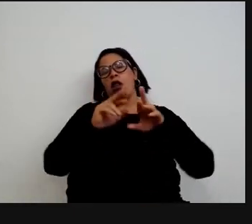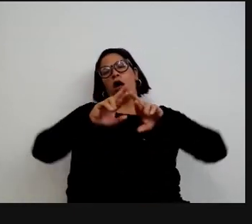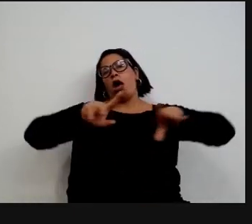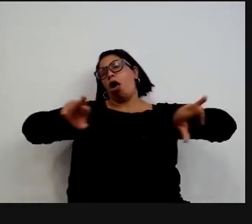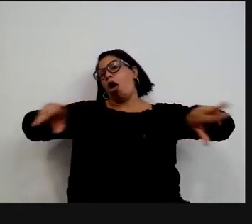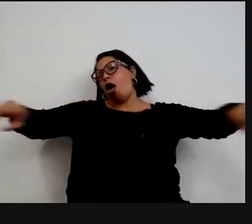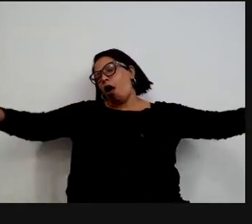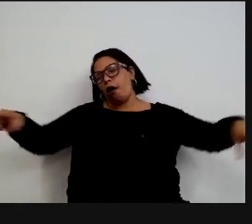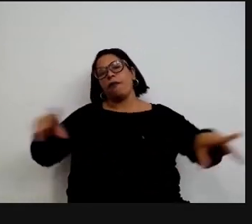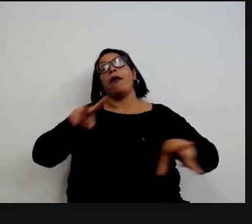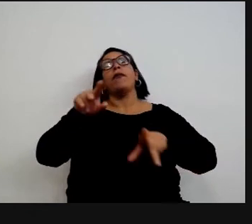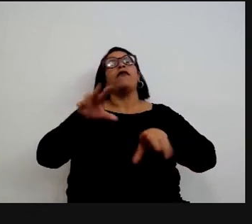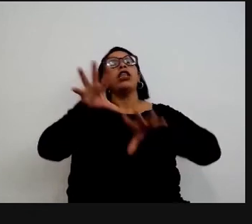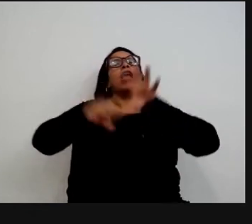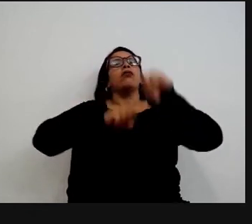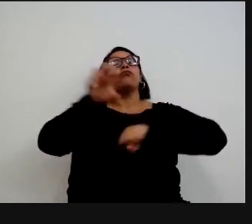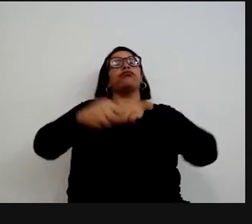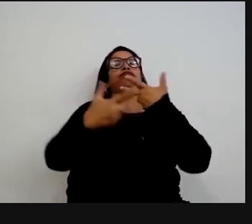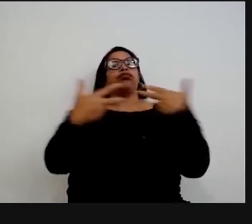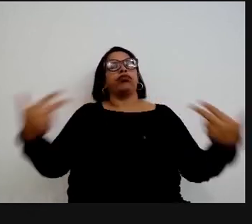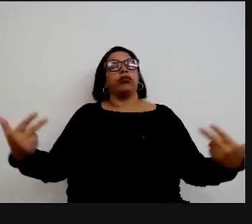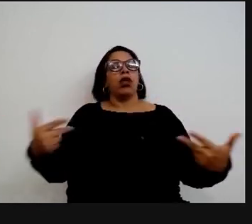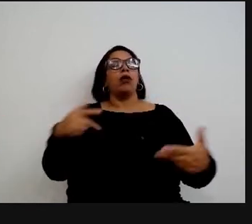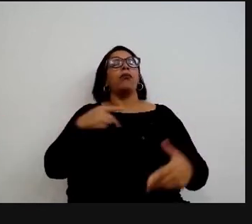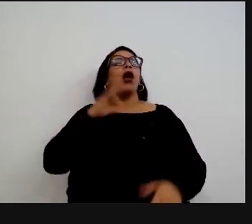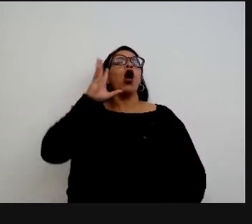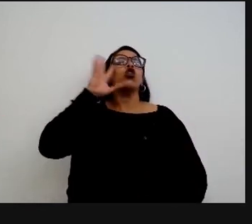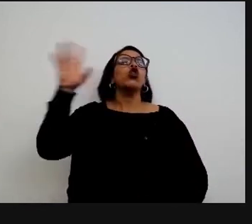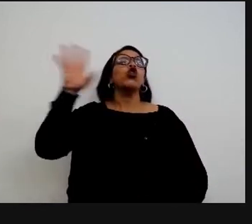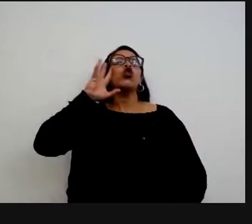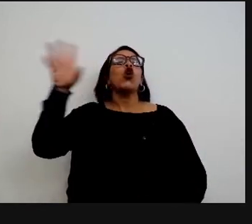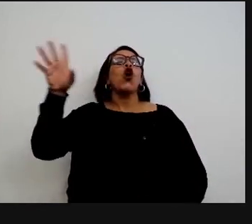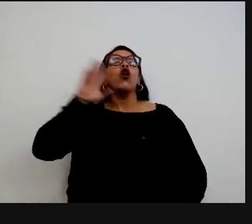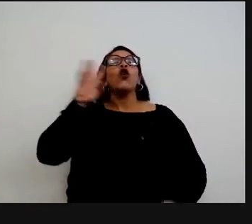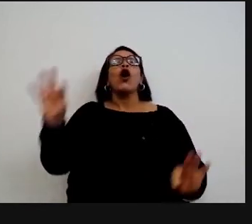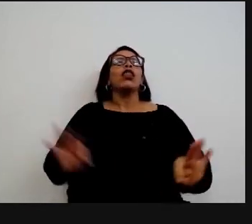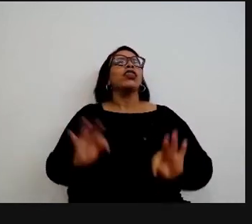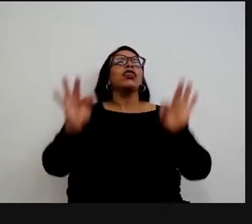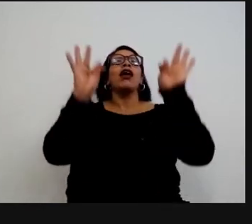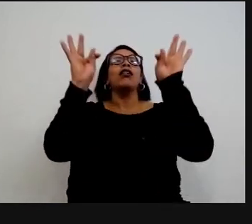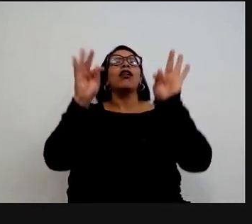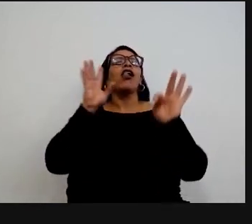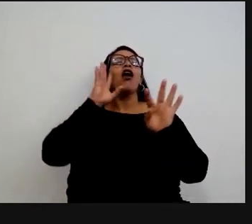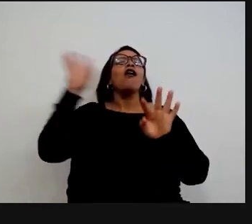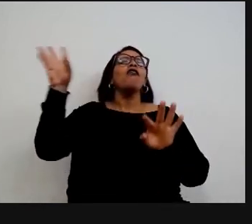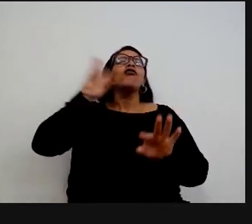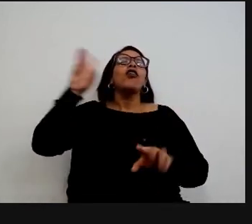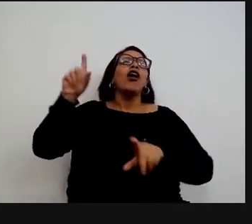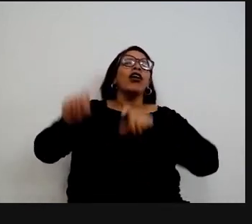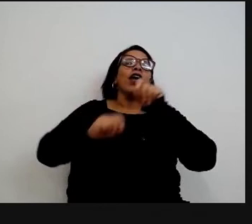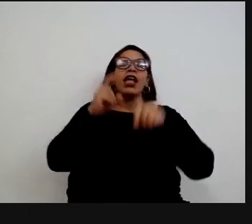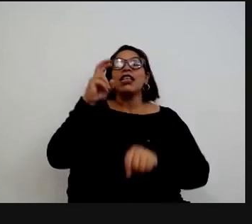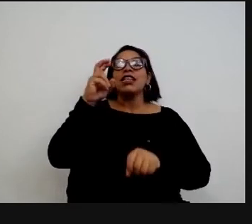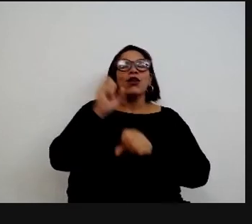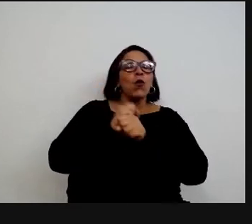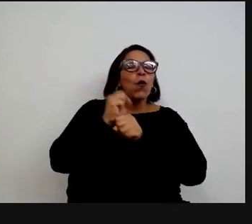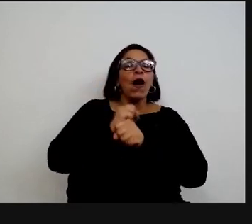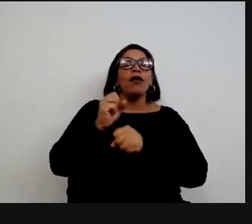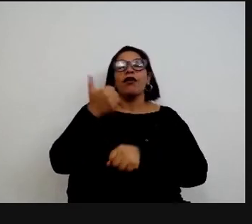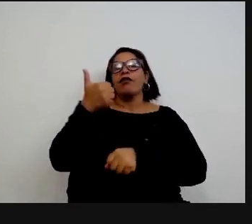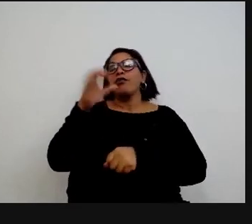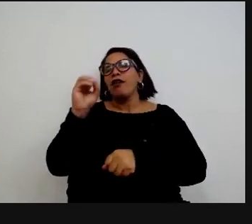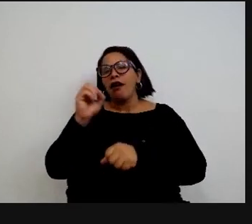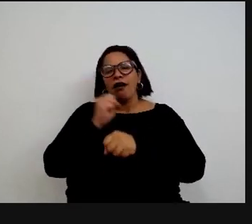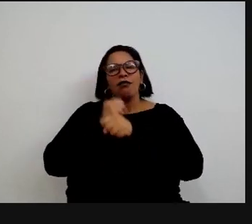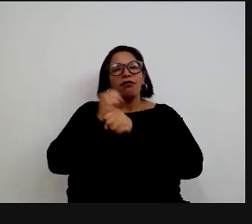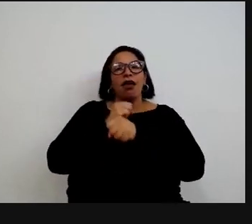né, para poder você adquirir aquela. Então, o meu sonho tecnológico é um pouco isso, de que em 5 anos, em 10